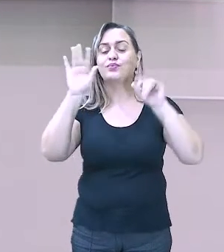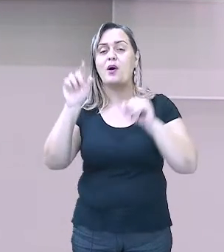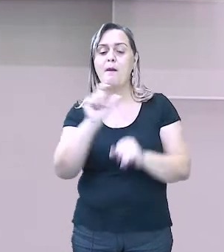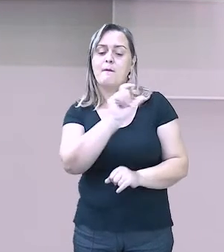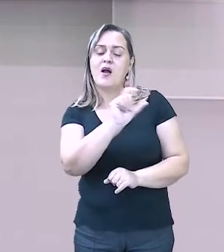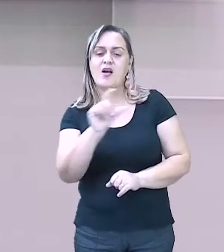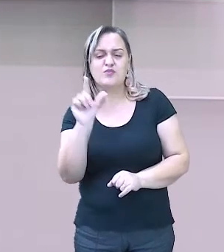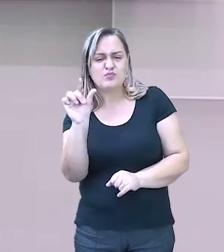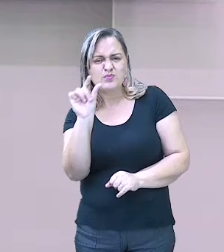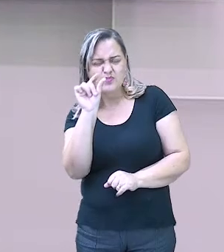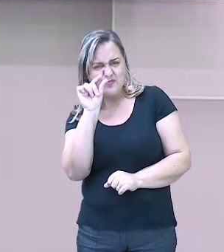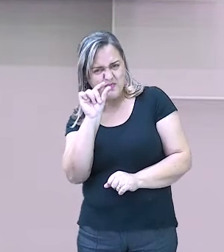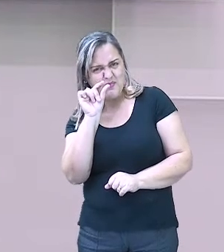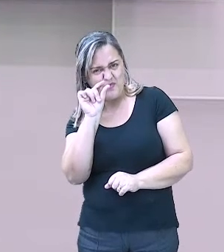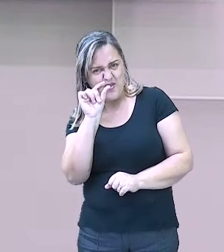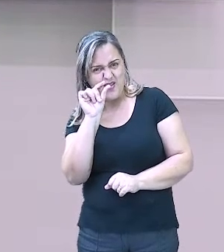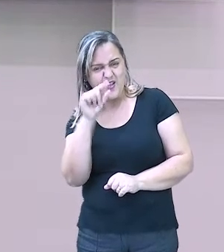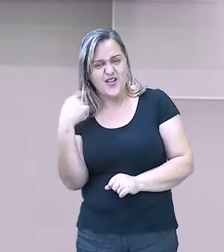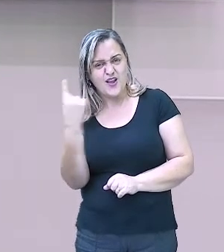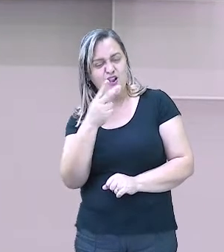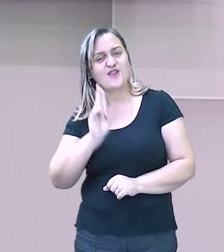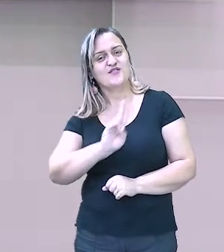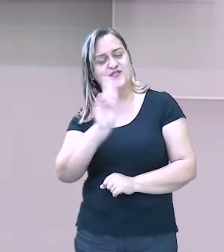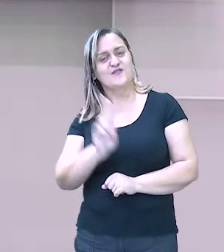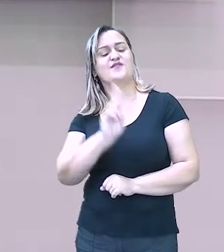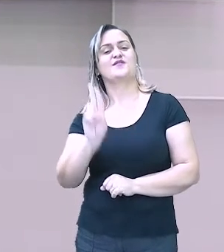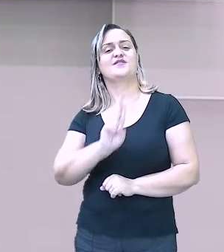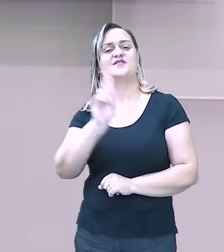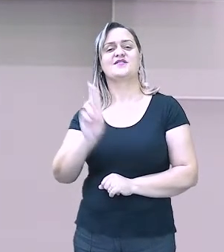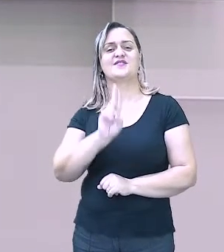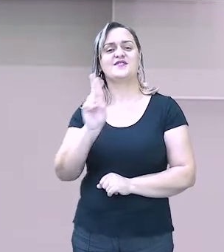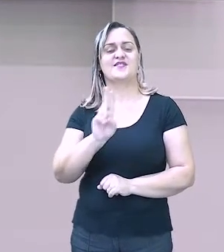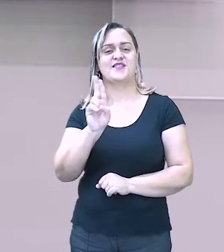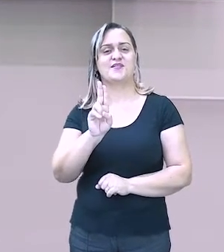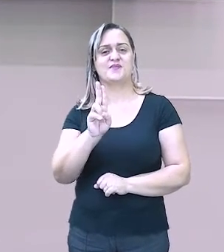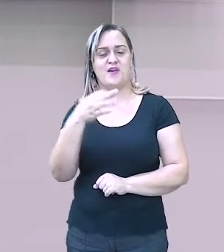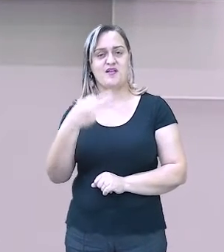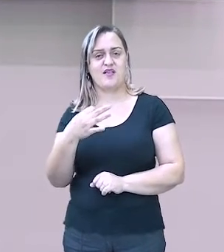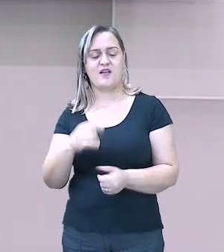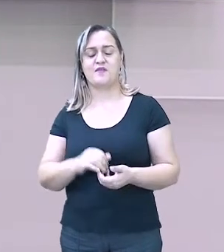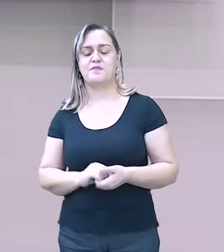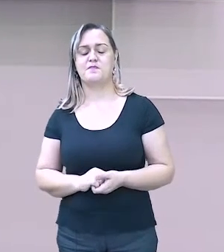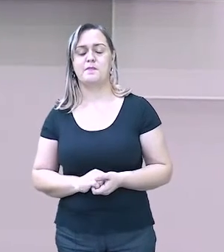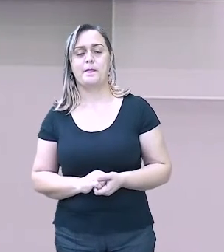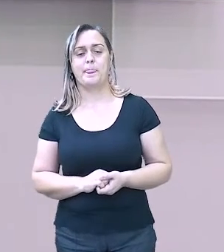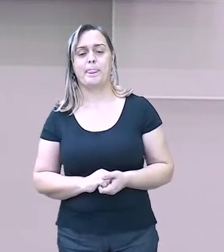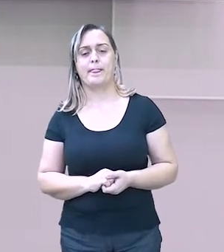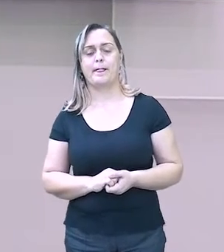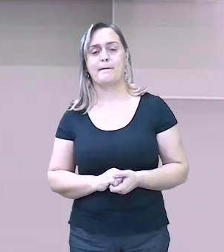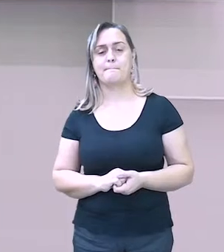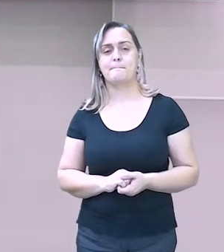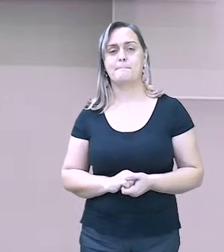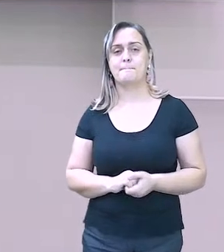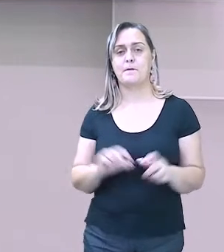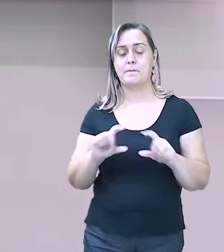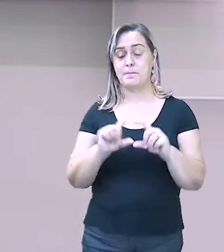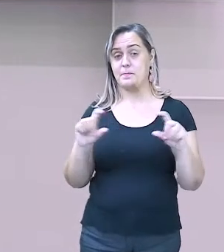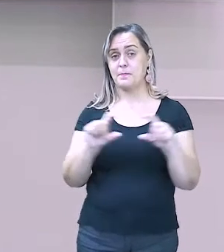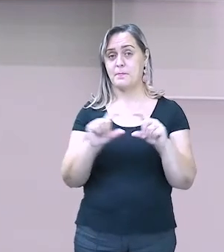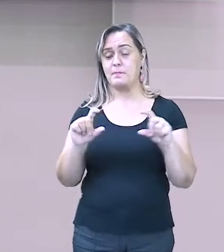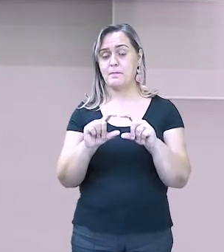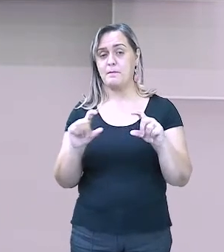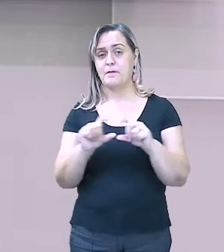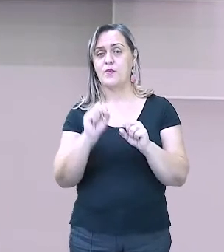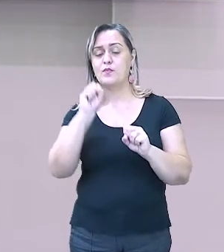nosso vocabulário. E aí a gente tem conceitos aqui. Então vamos lá. A interjeição, ela é uma